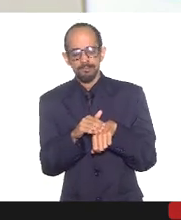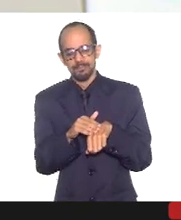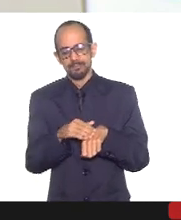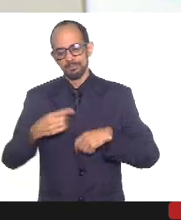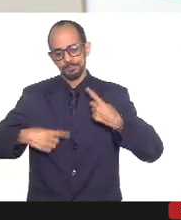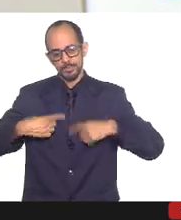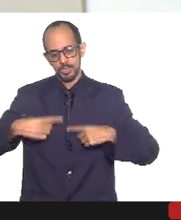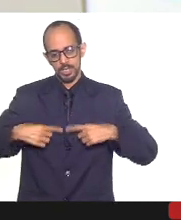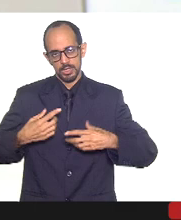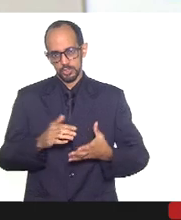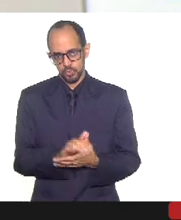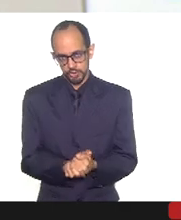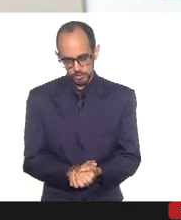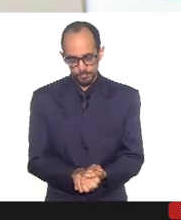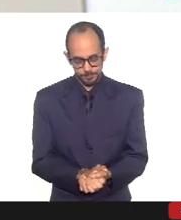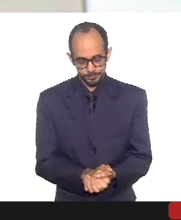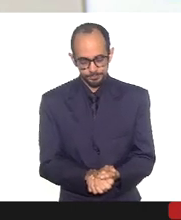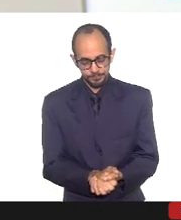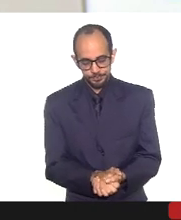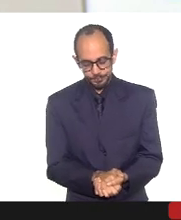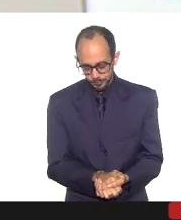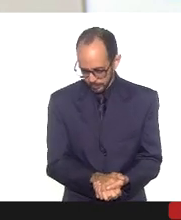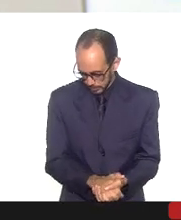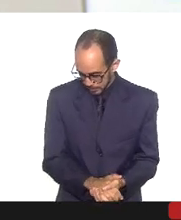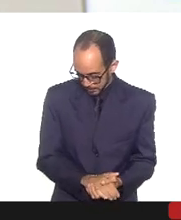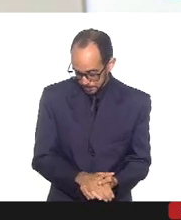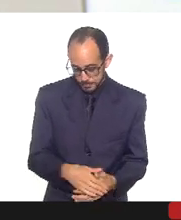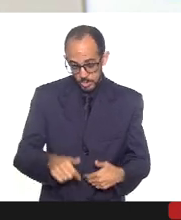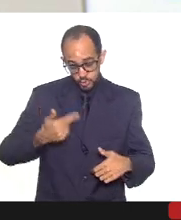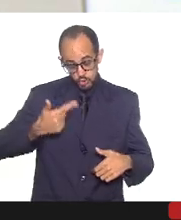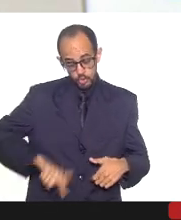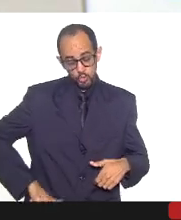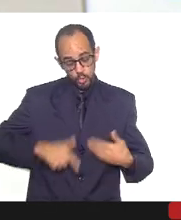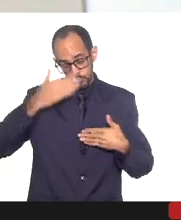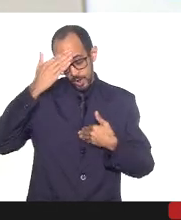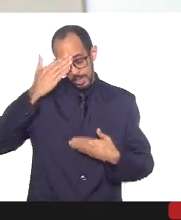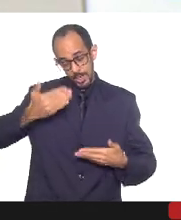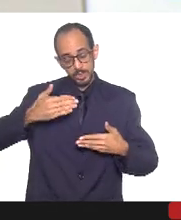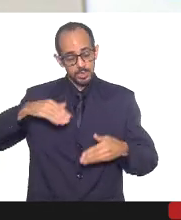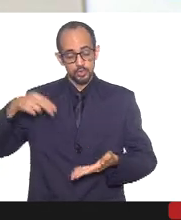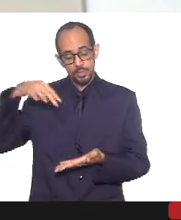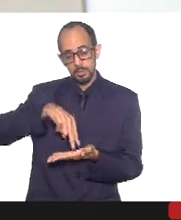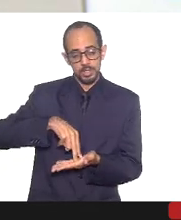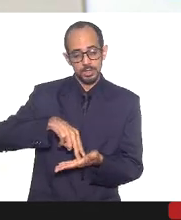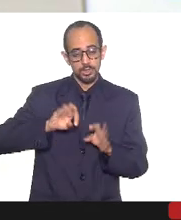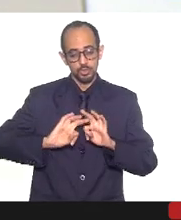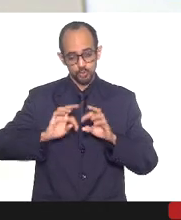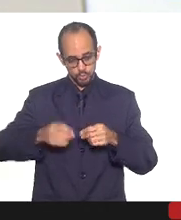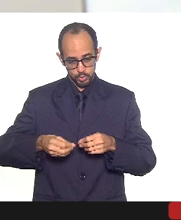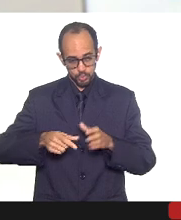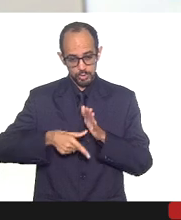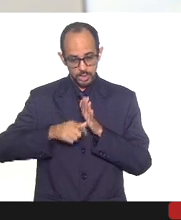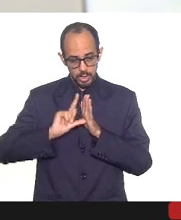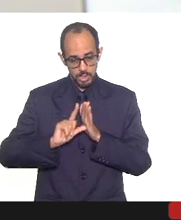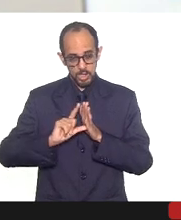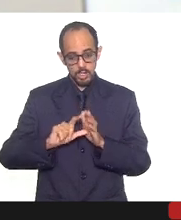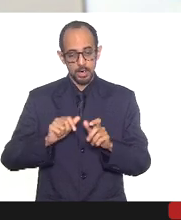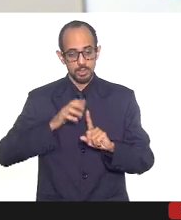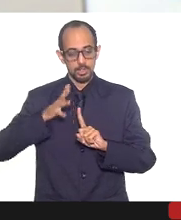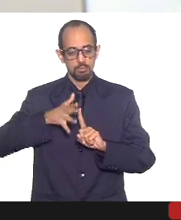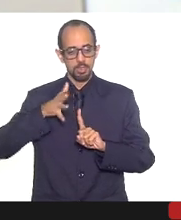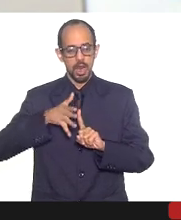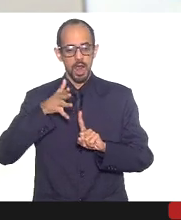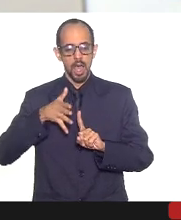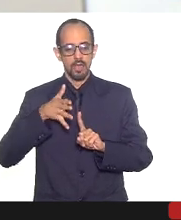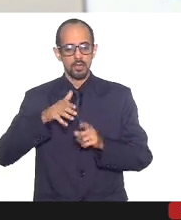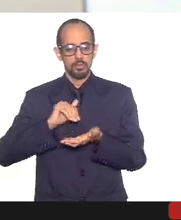a enfrentar e dar um tratamento. Então, mais uma vez, agradeço a presença de todas e todos. Antes de passar a palavra para o secretário de Educação,